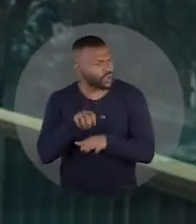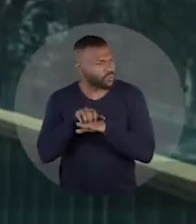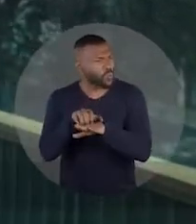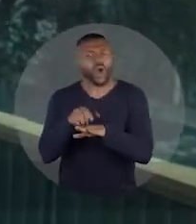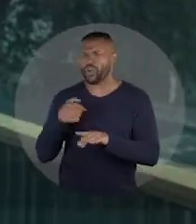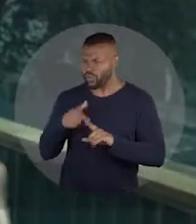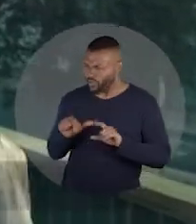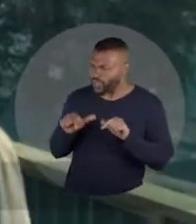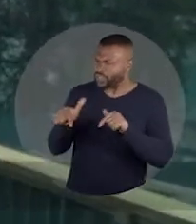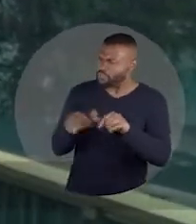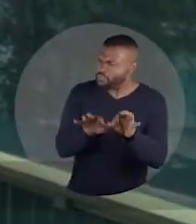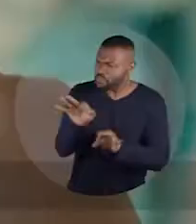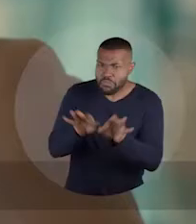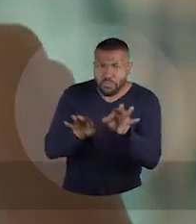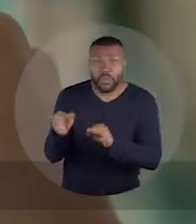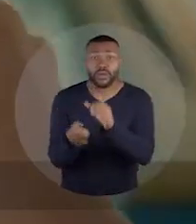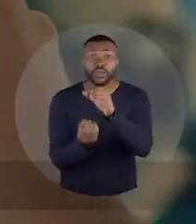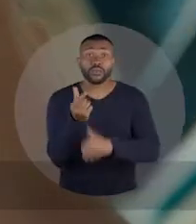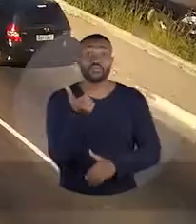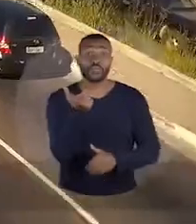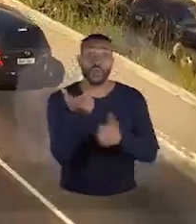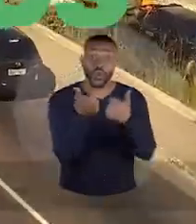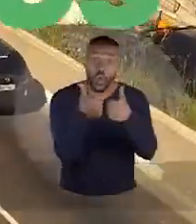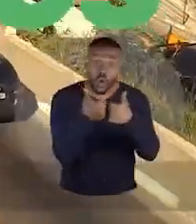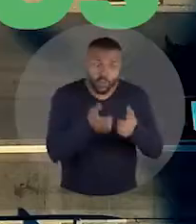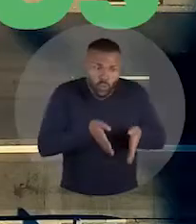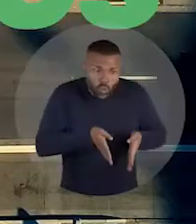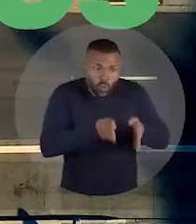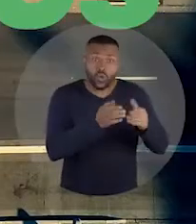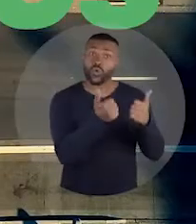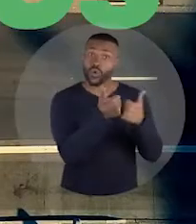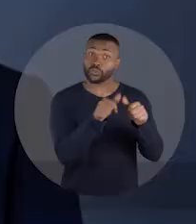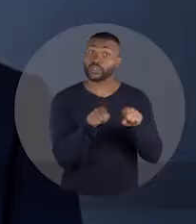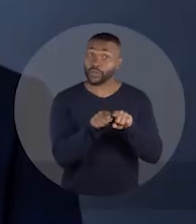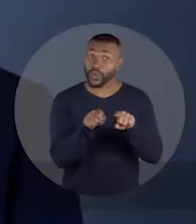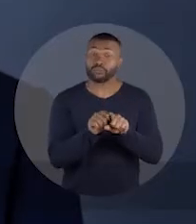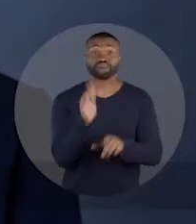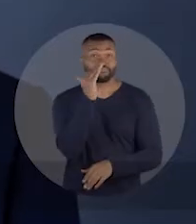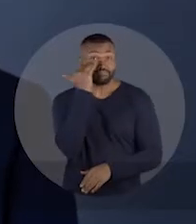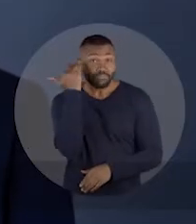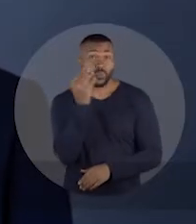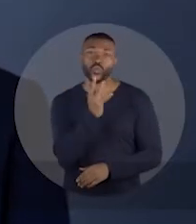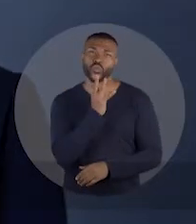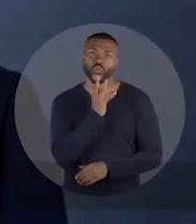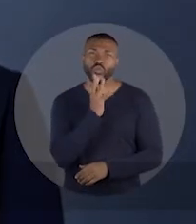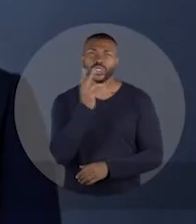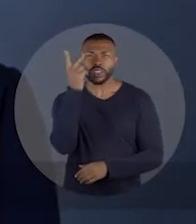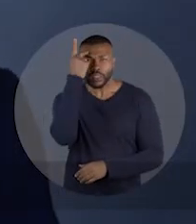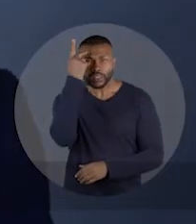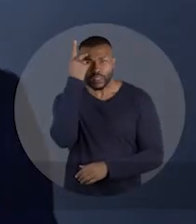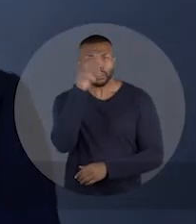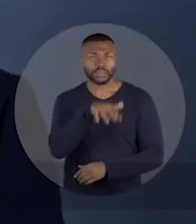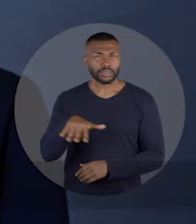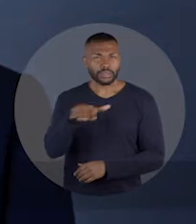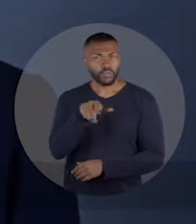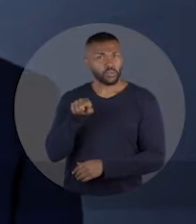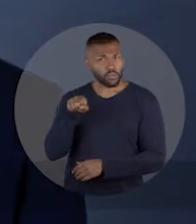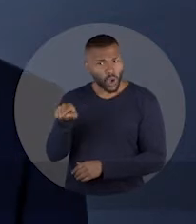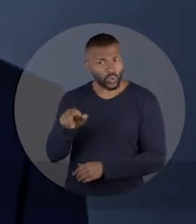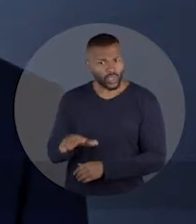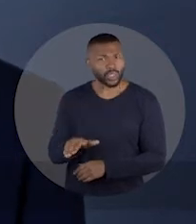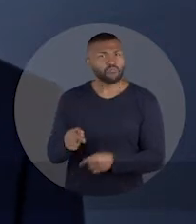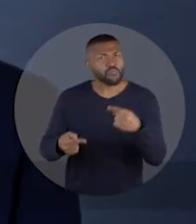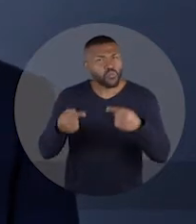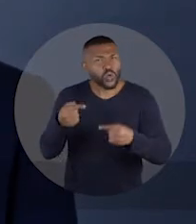transportes enfrentei arrumei a casa tem o bilhete único e fiz os corredores de um Marco é que São Paulo como ninguém